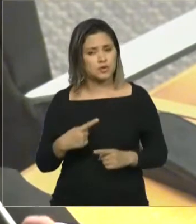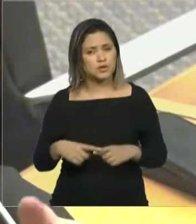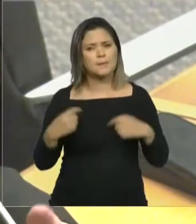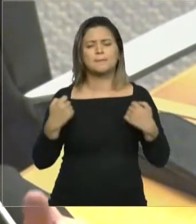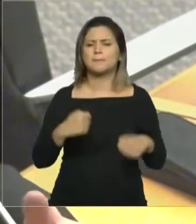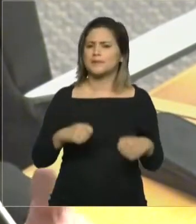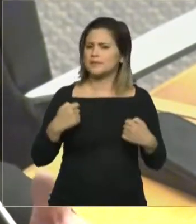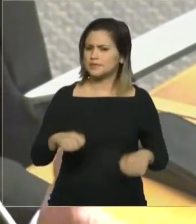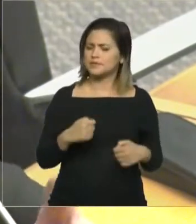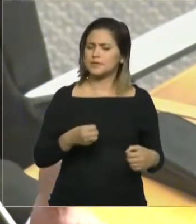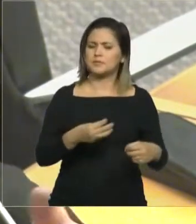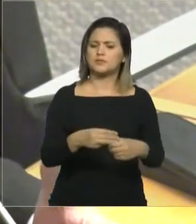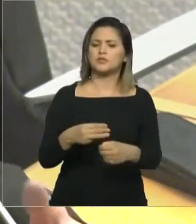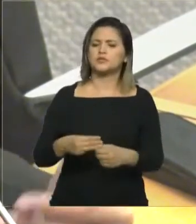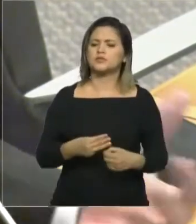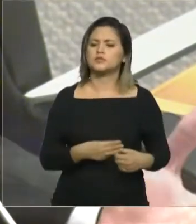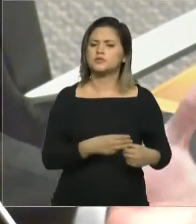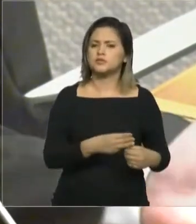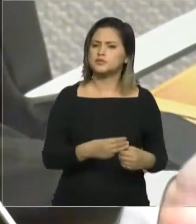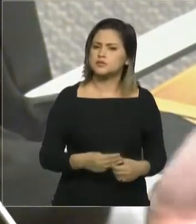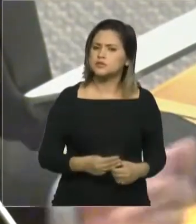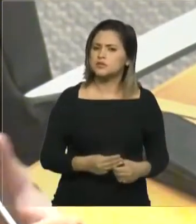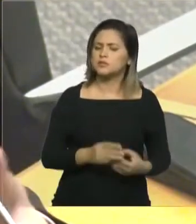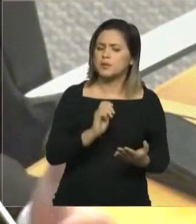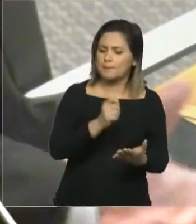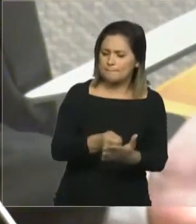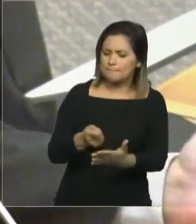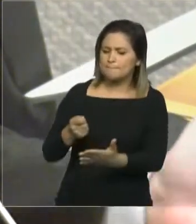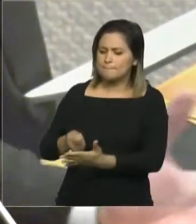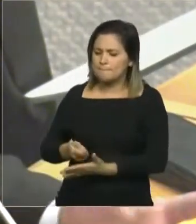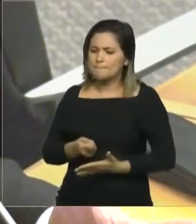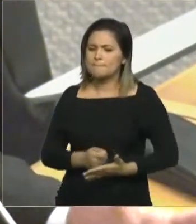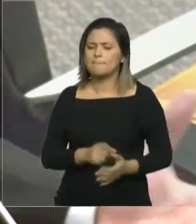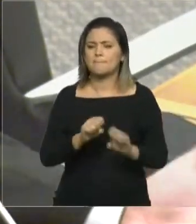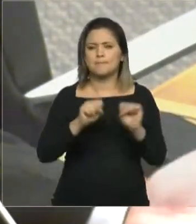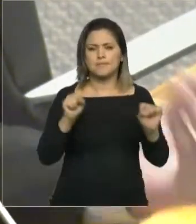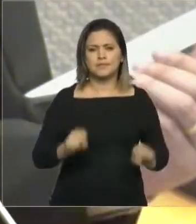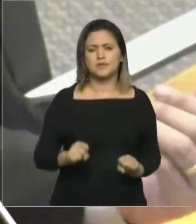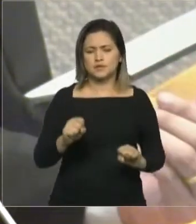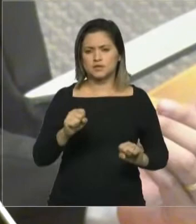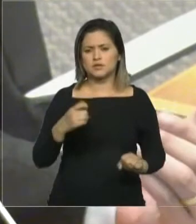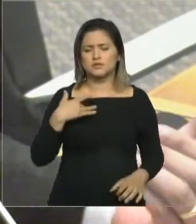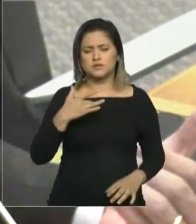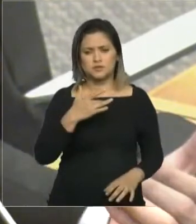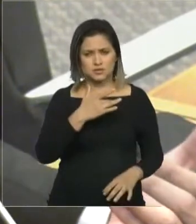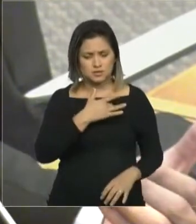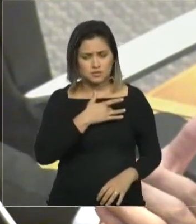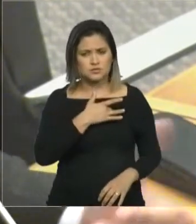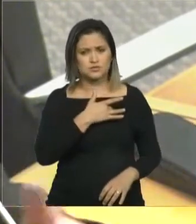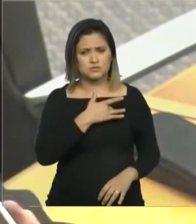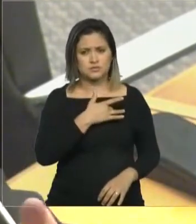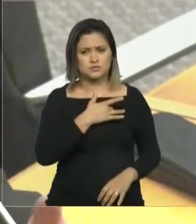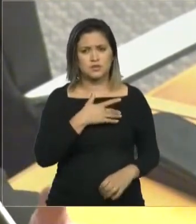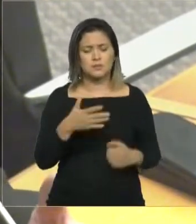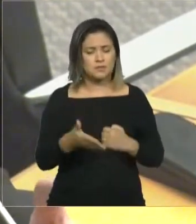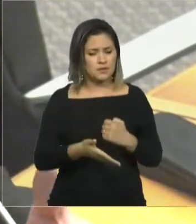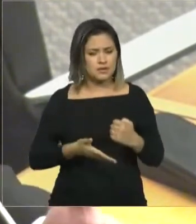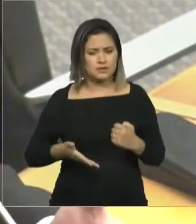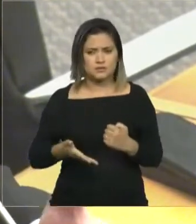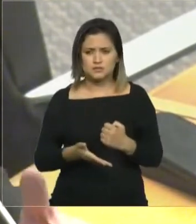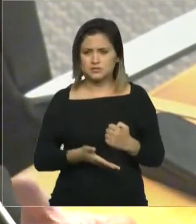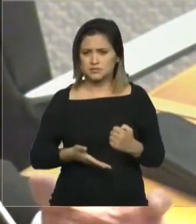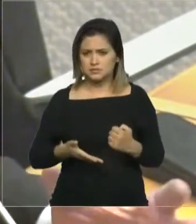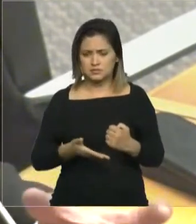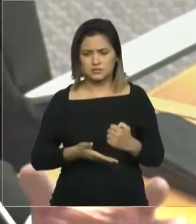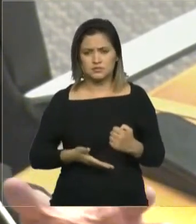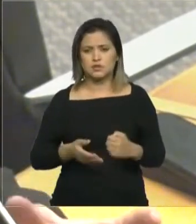dos municípios participarem efetivamente do custeio dessas redes hospitalares, principalmente de complexidade menor. O Estado ele não tem